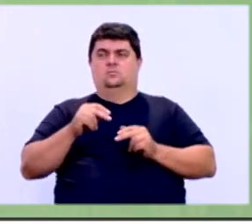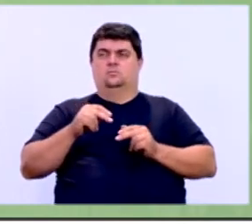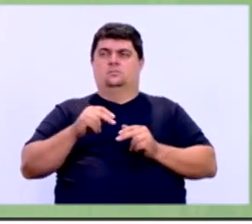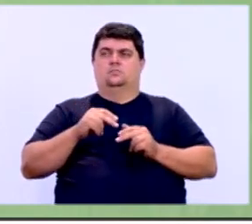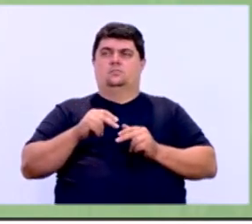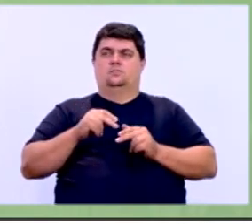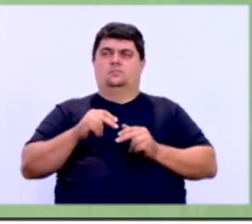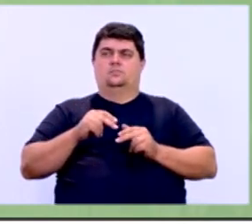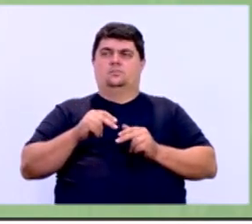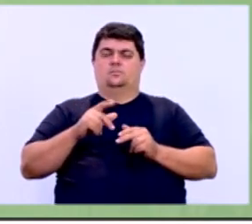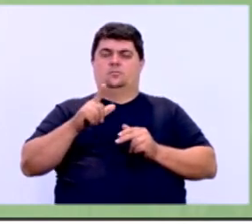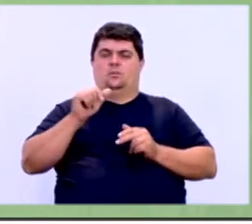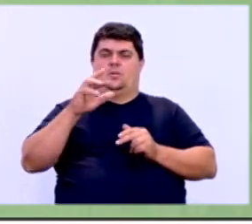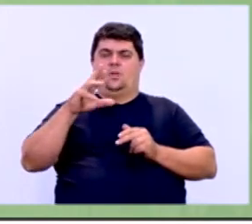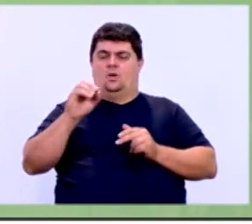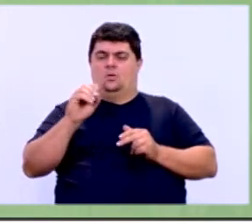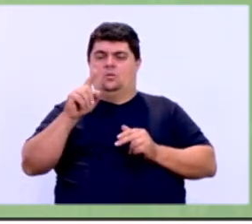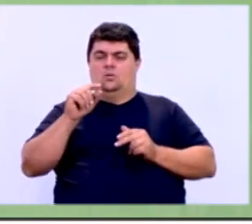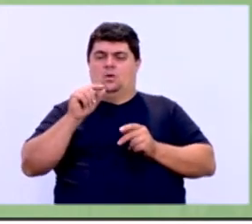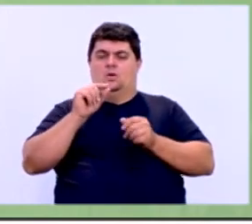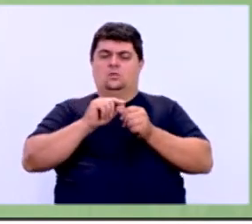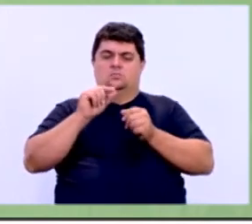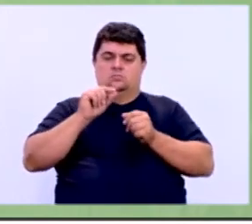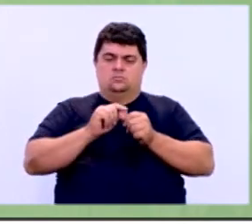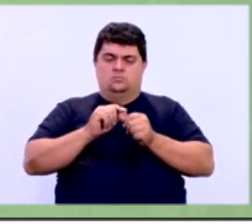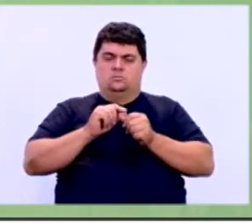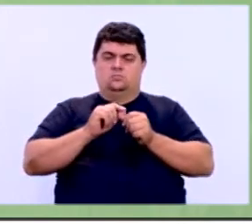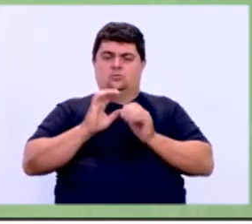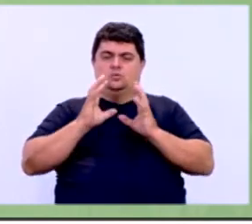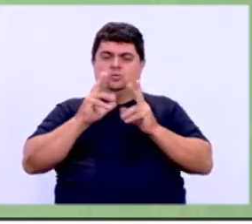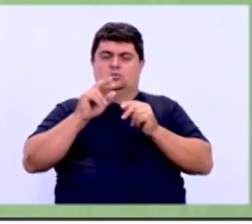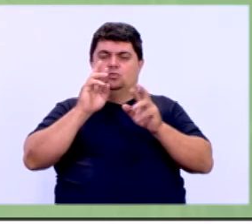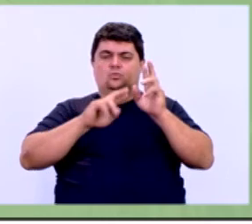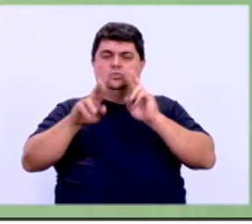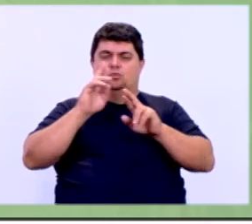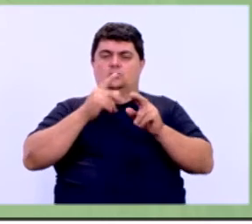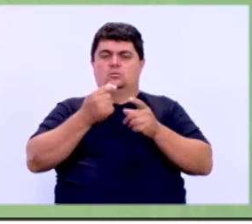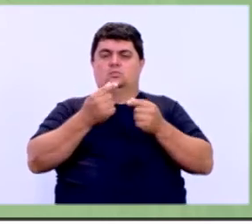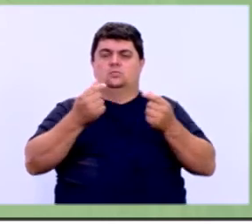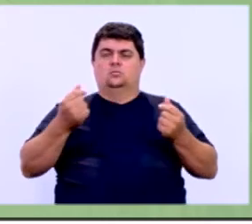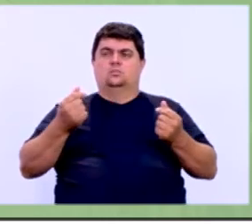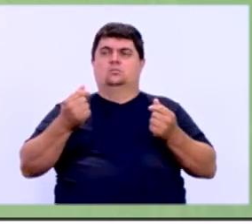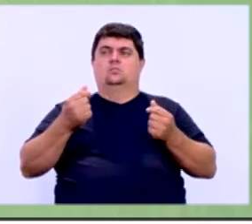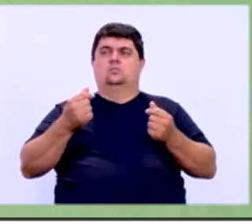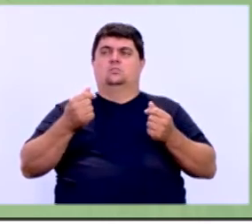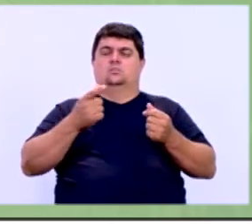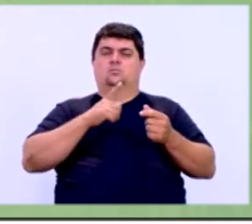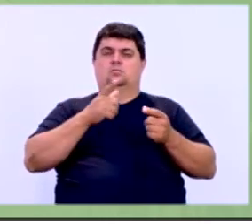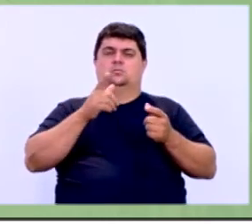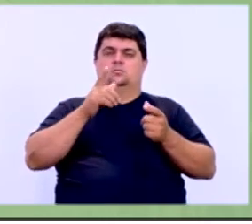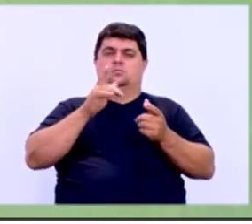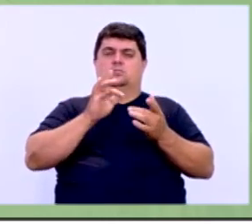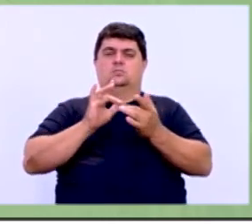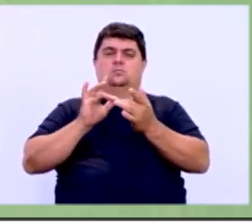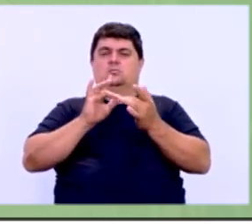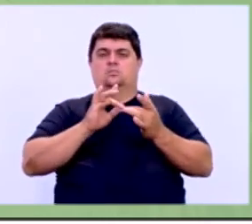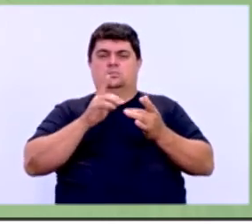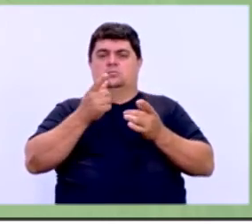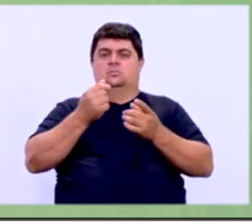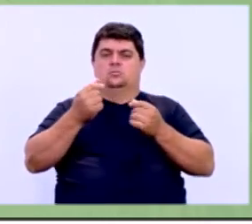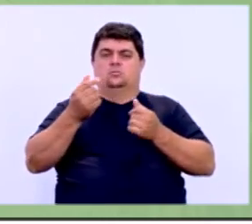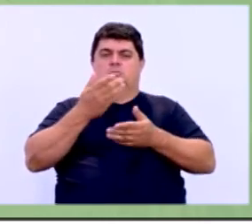né? O lucro é a apuração dos resultados em relação entre a receita